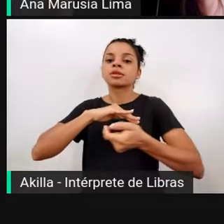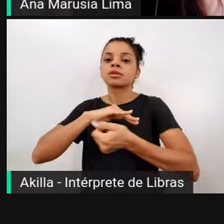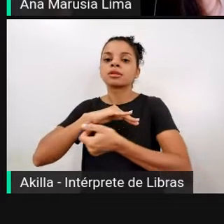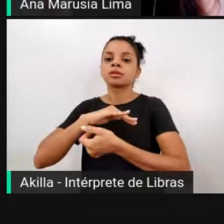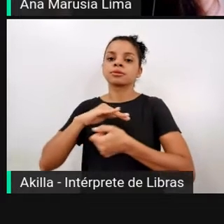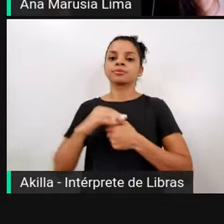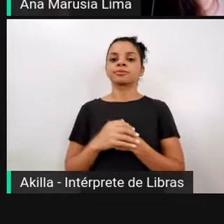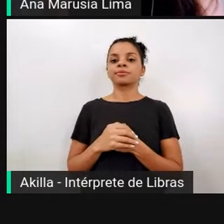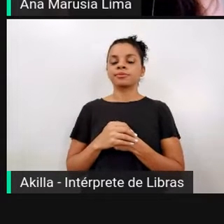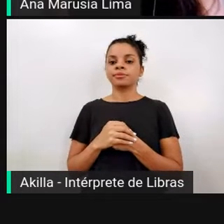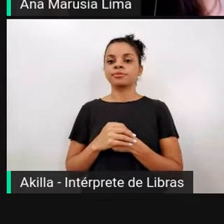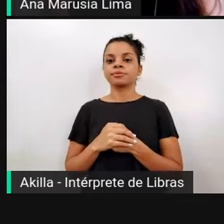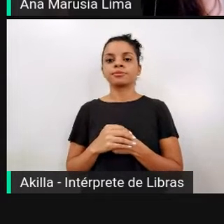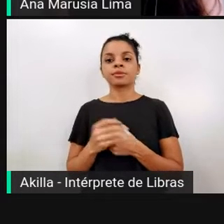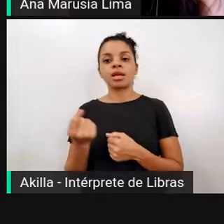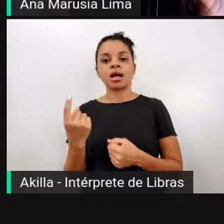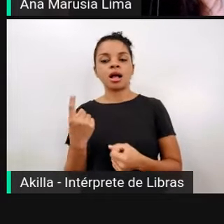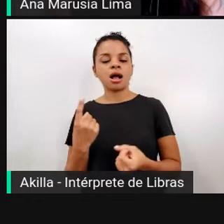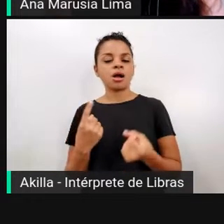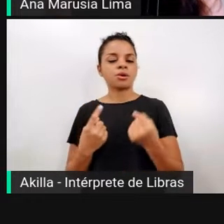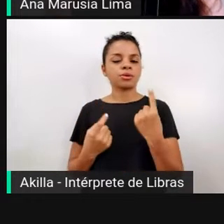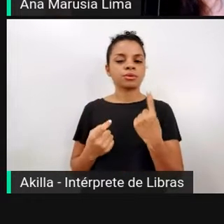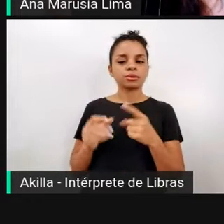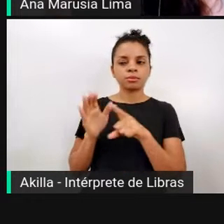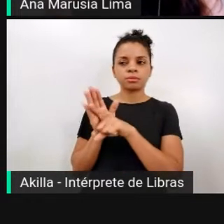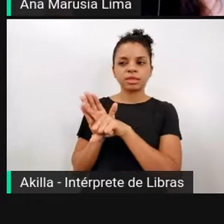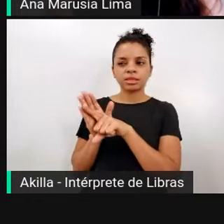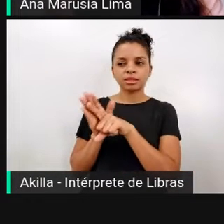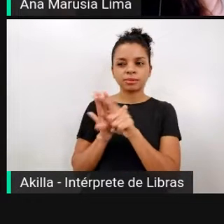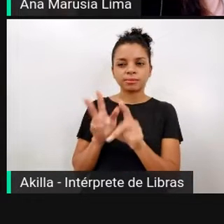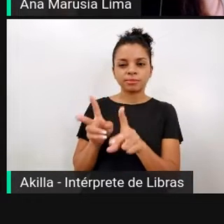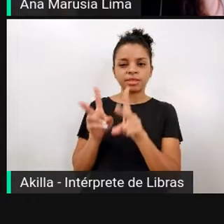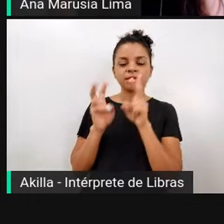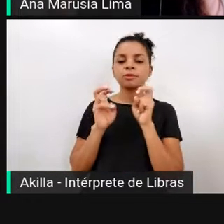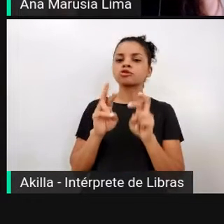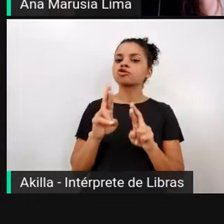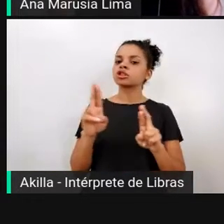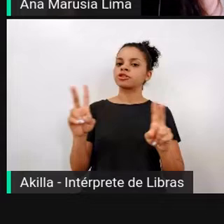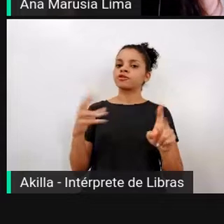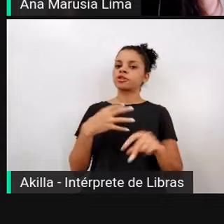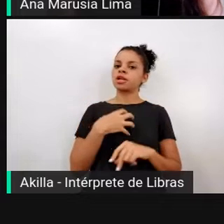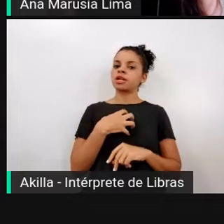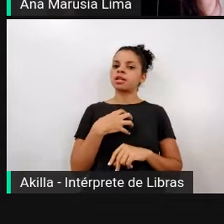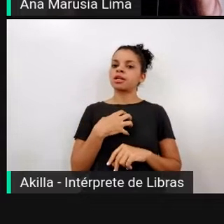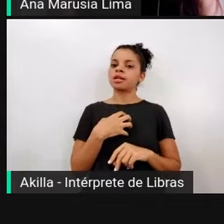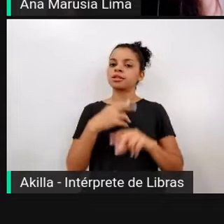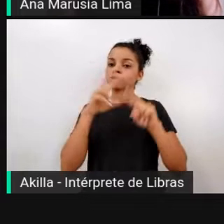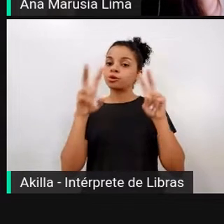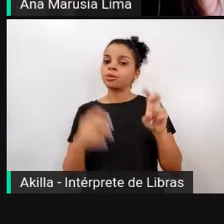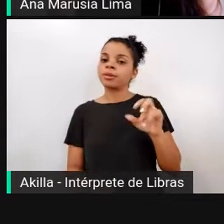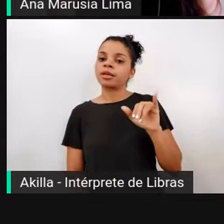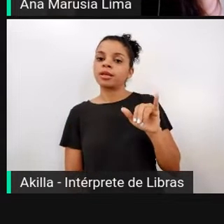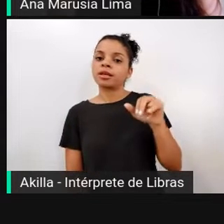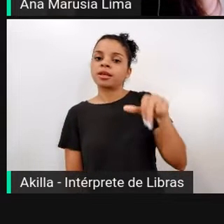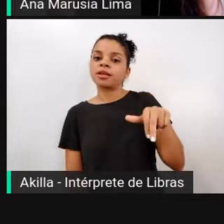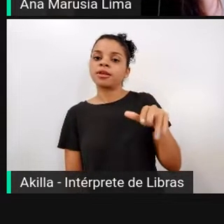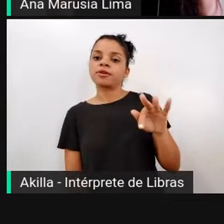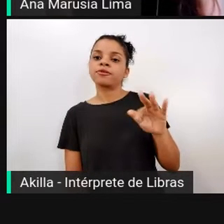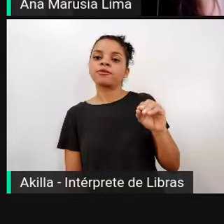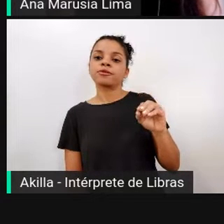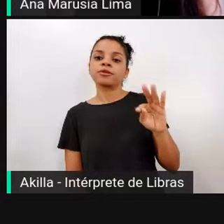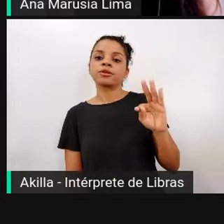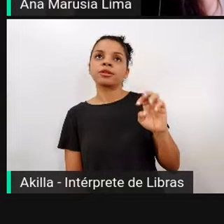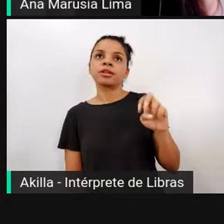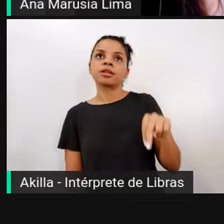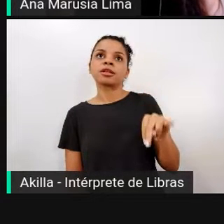autores, pesquisadores, começaram a observar efeitos diferentes do infotenimento, efeitos bastante interessantes, e começaram a rebater essas críticas,